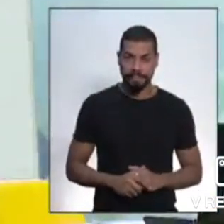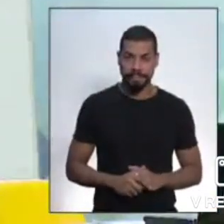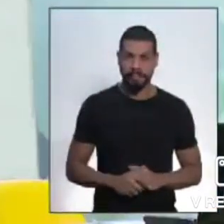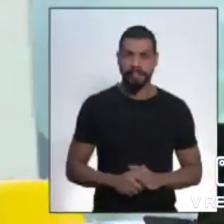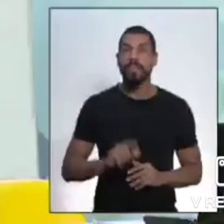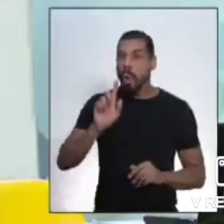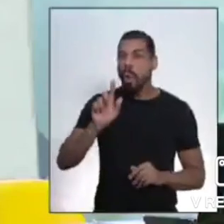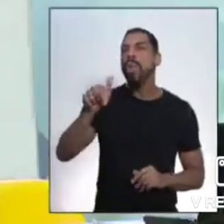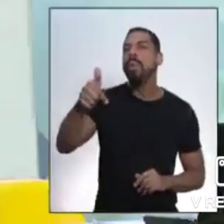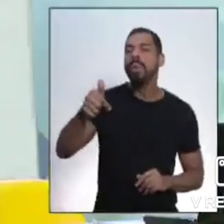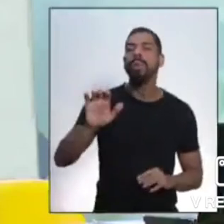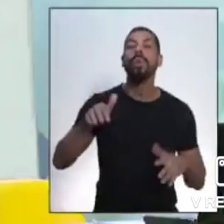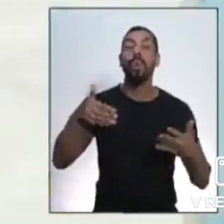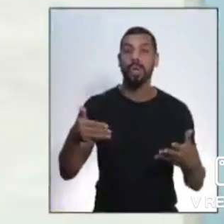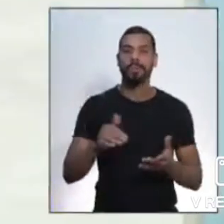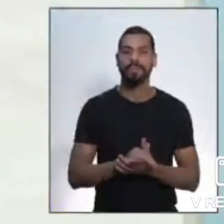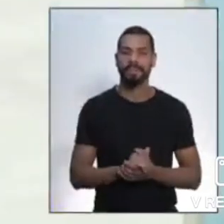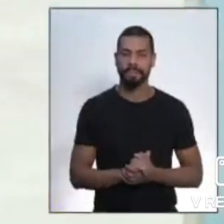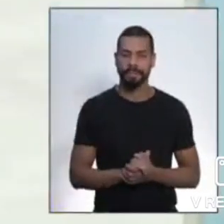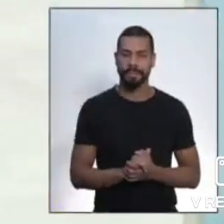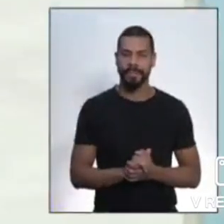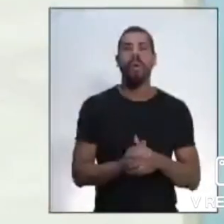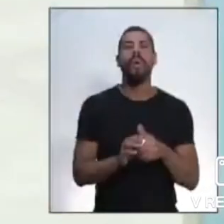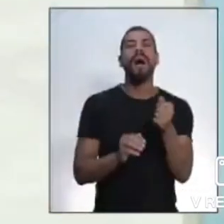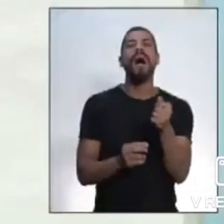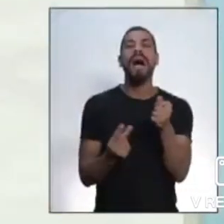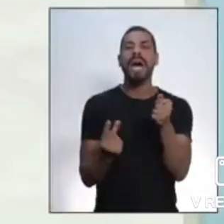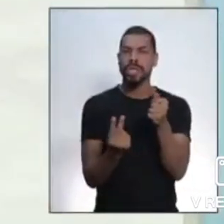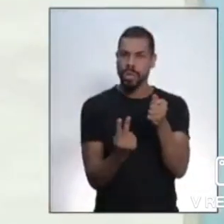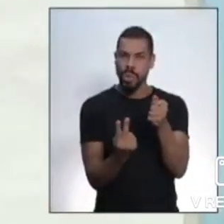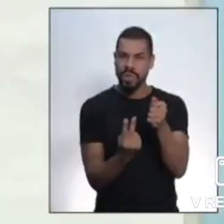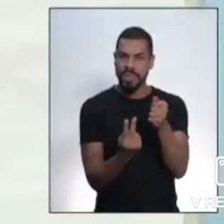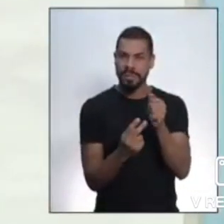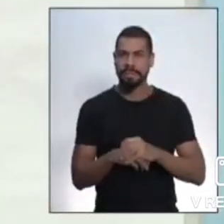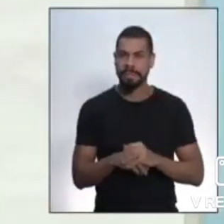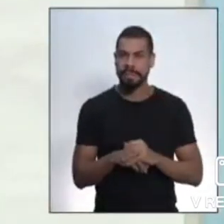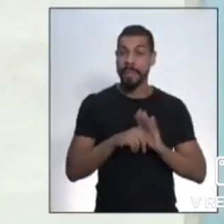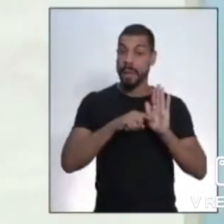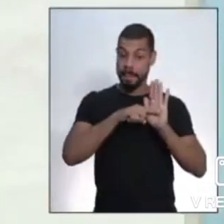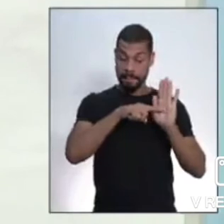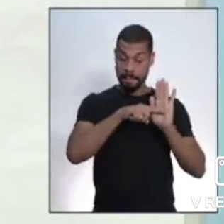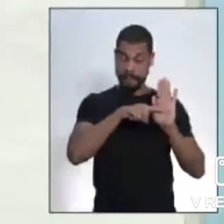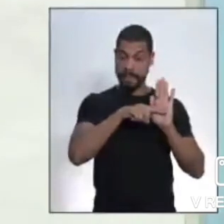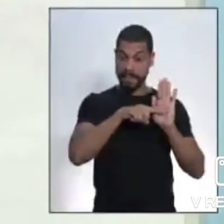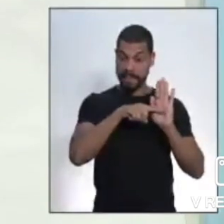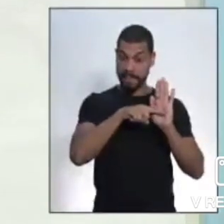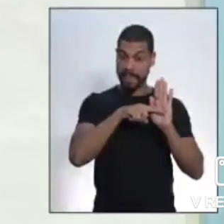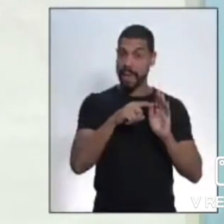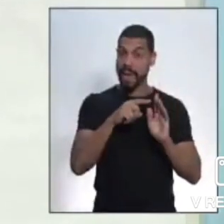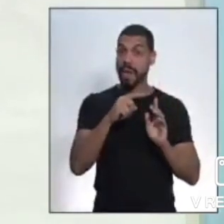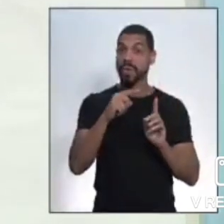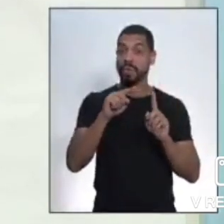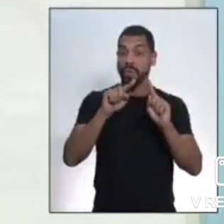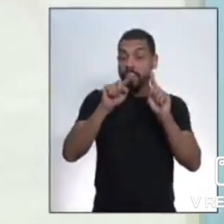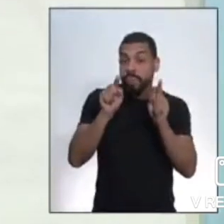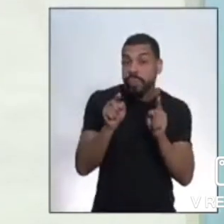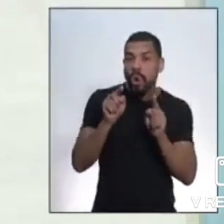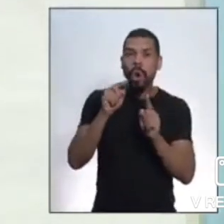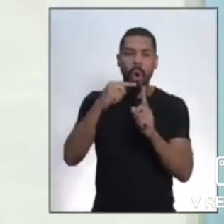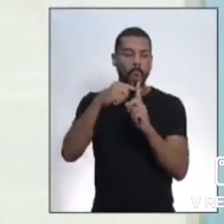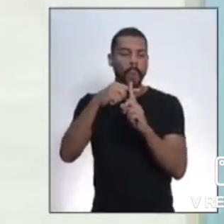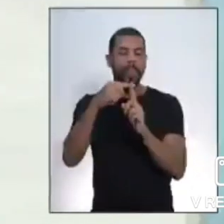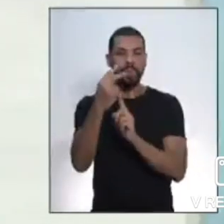No próximo, eu tenho o seguinte, o A2, menos 2 positivo, né?